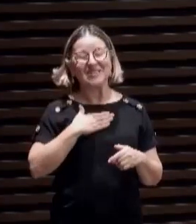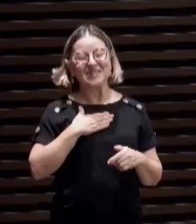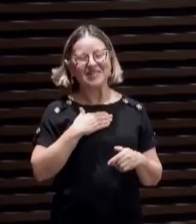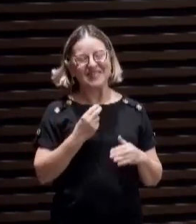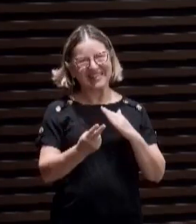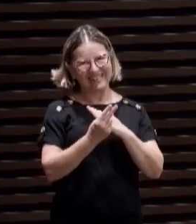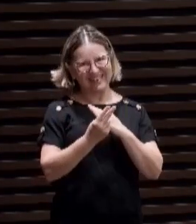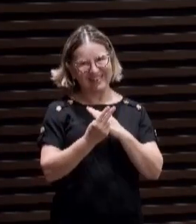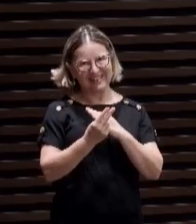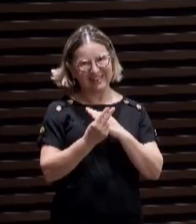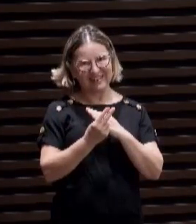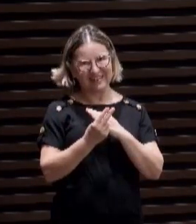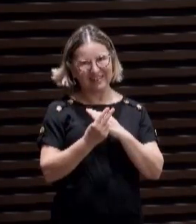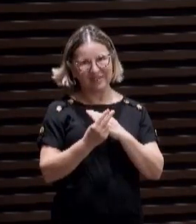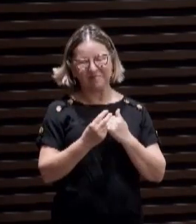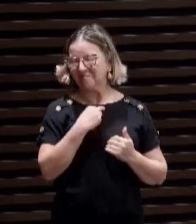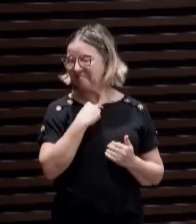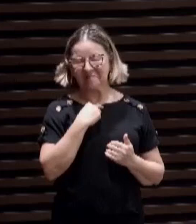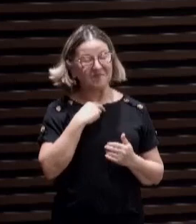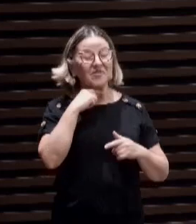duvidar deste amor real.